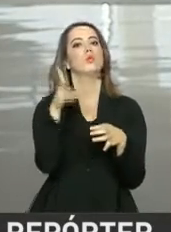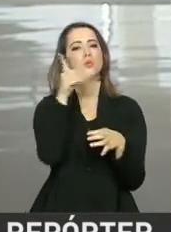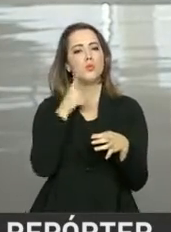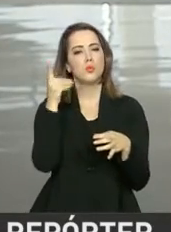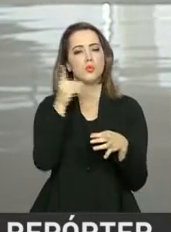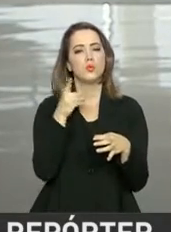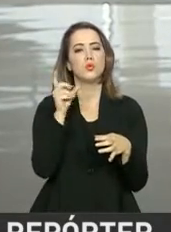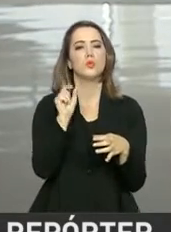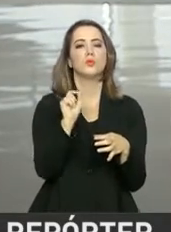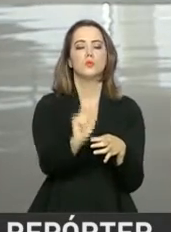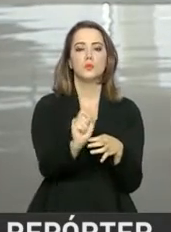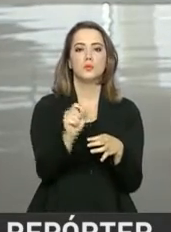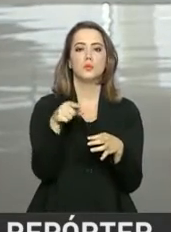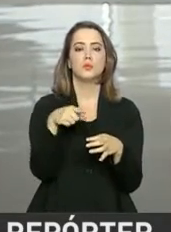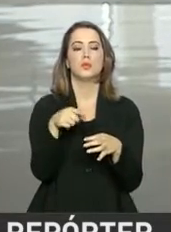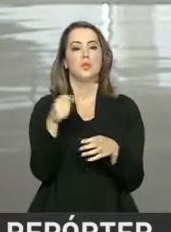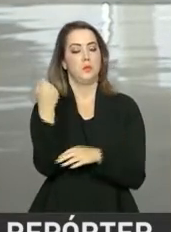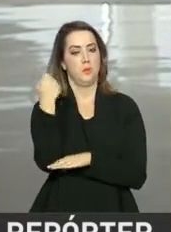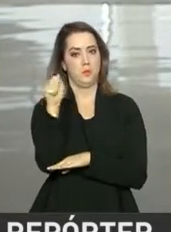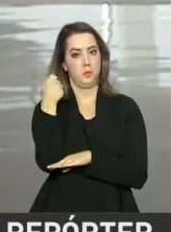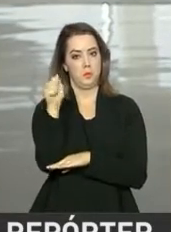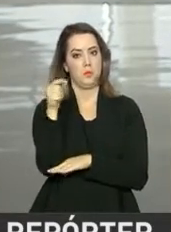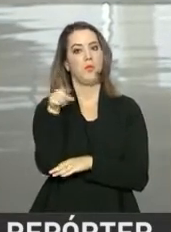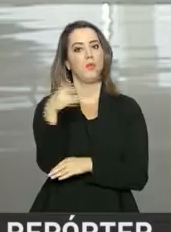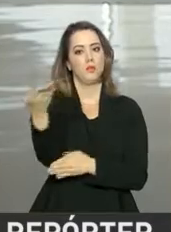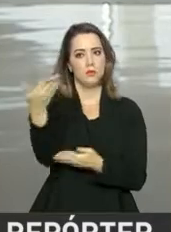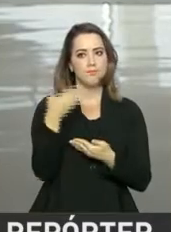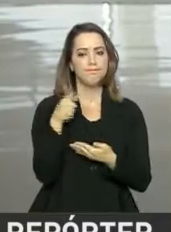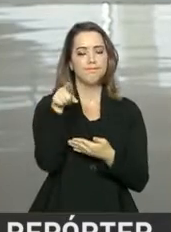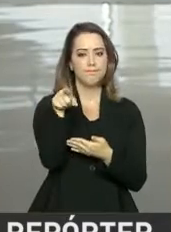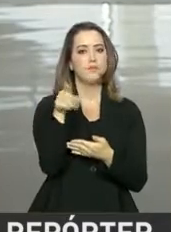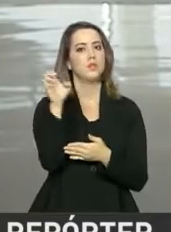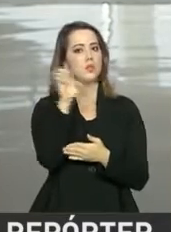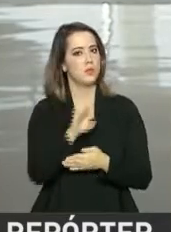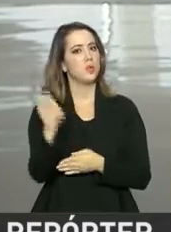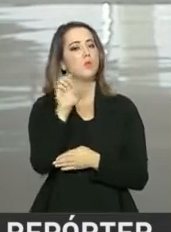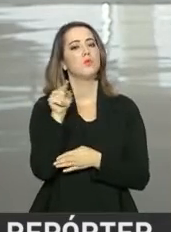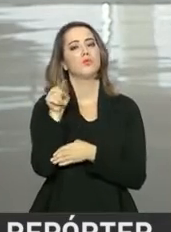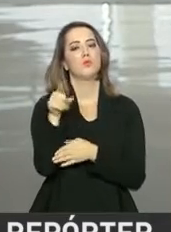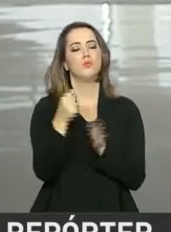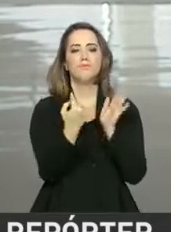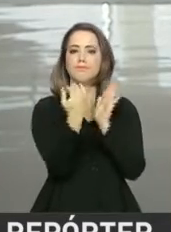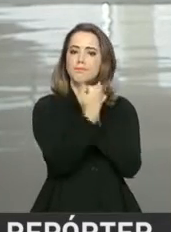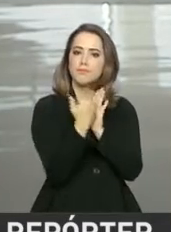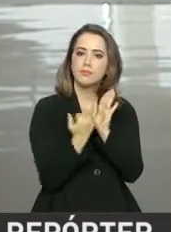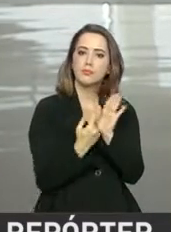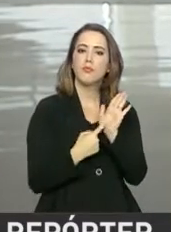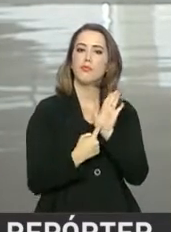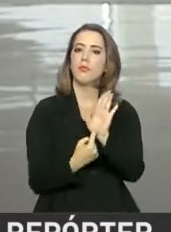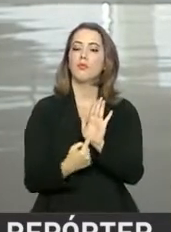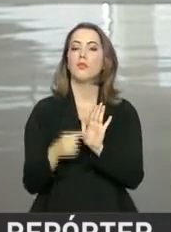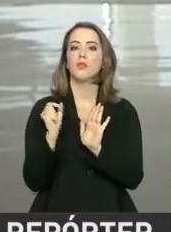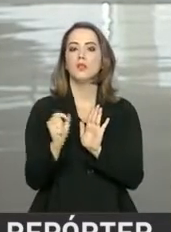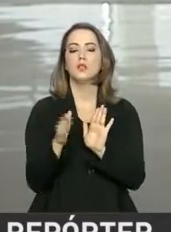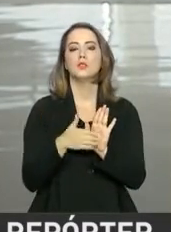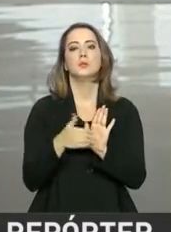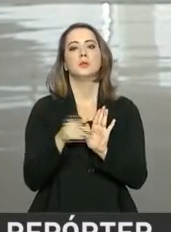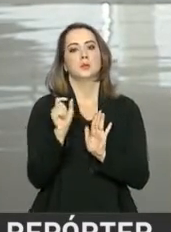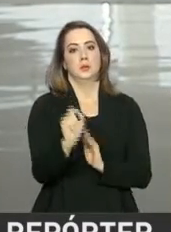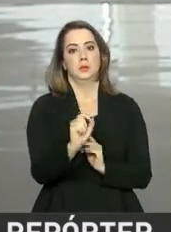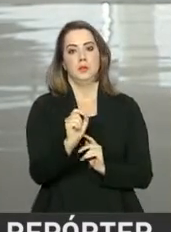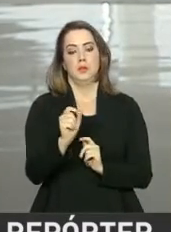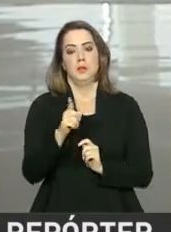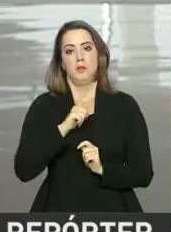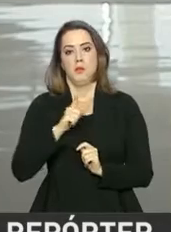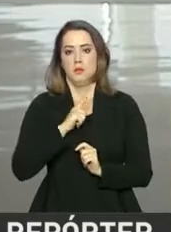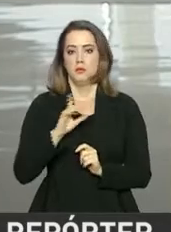que também vai trazer demandas, reivindicações do Estado nesta conversa com o presidente em exercício, entre elas a questão